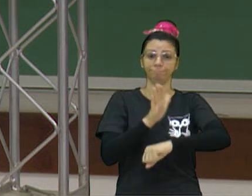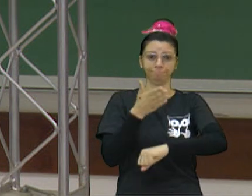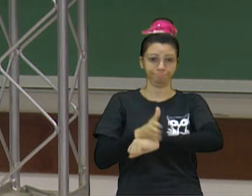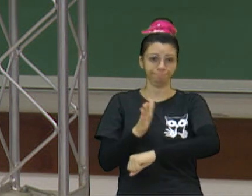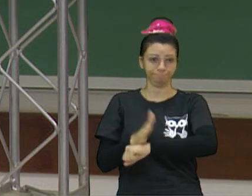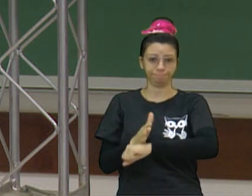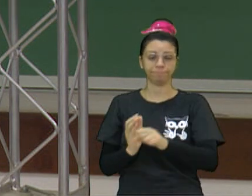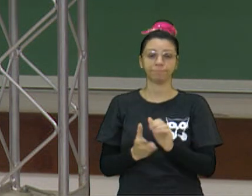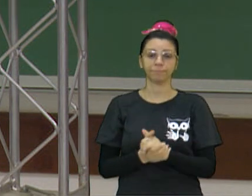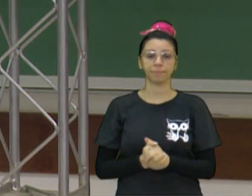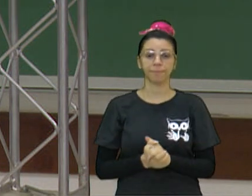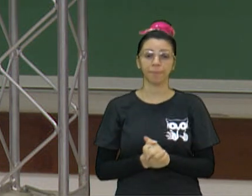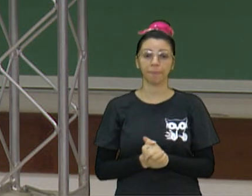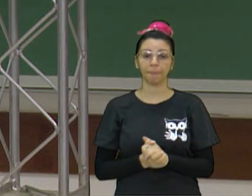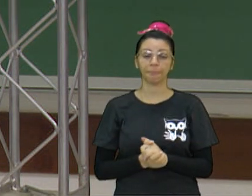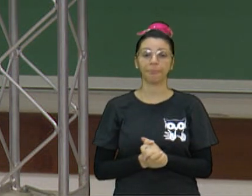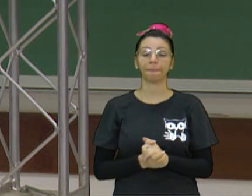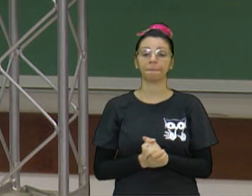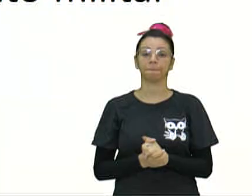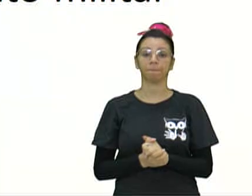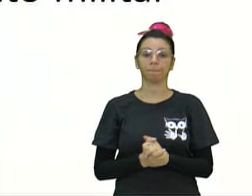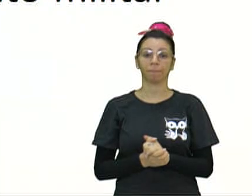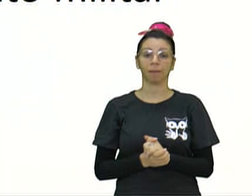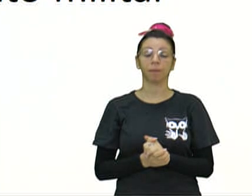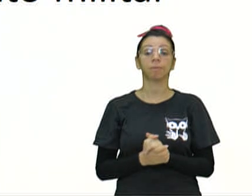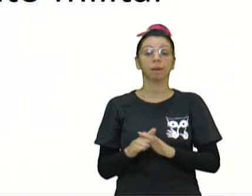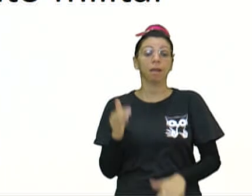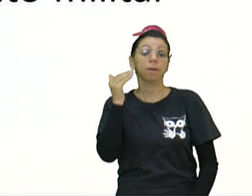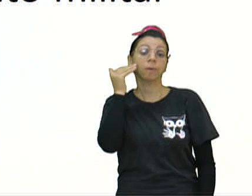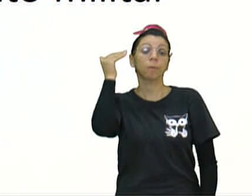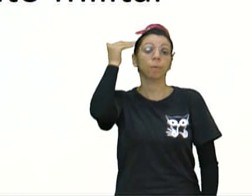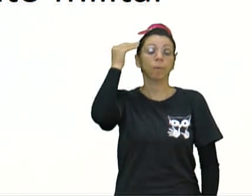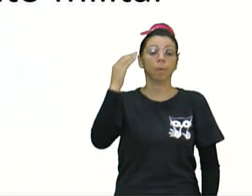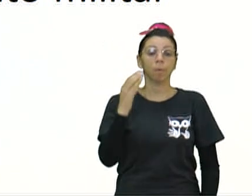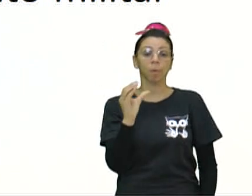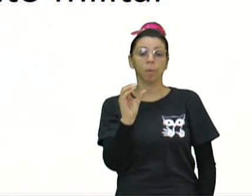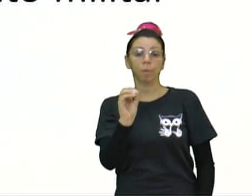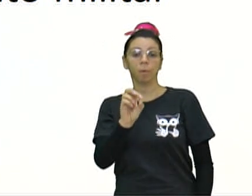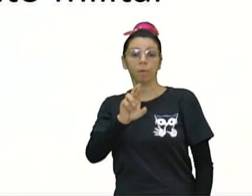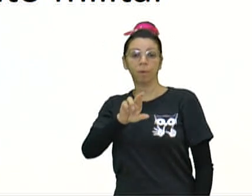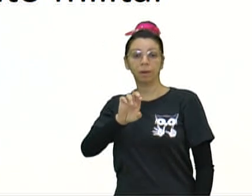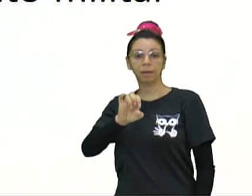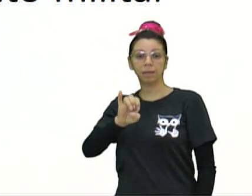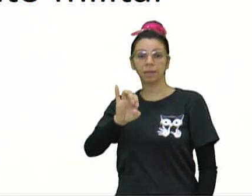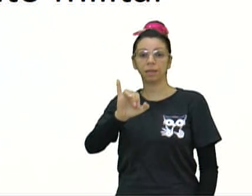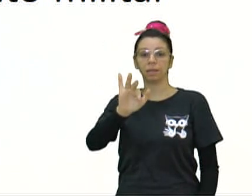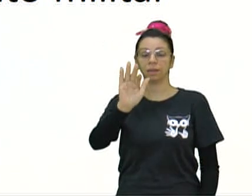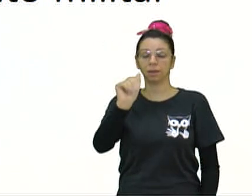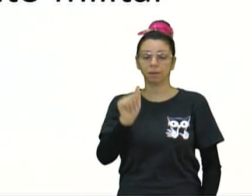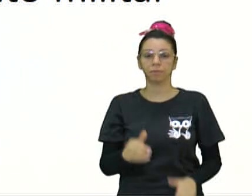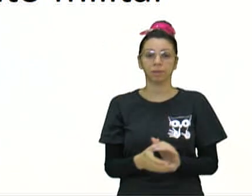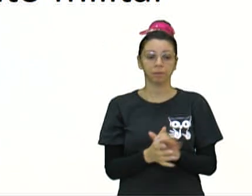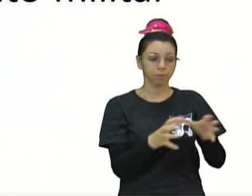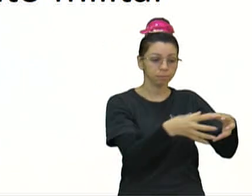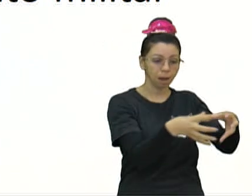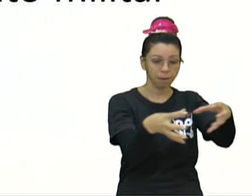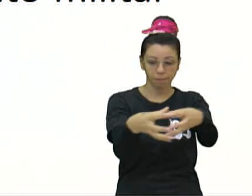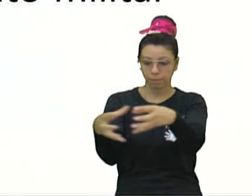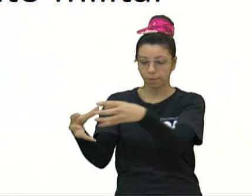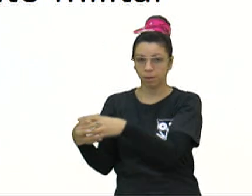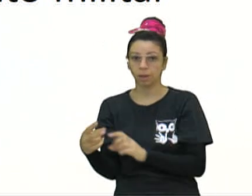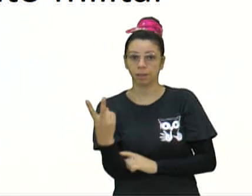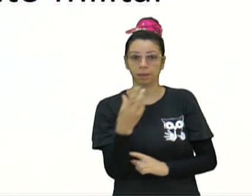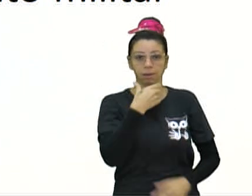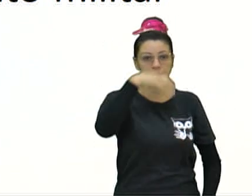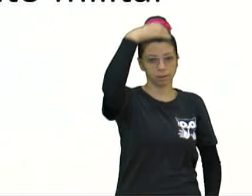né? Então ele vem da Coreia, né? Então é o período em que a Coreia, a antiga Coreia, era dividida em 3 reinos: o